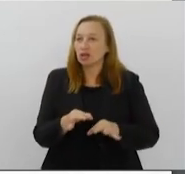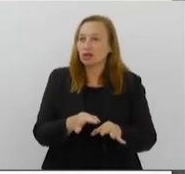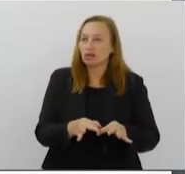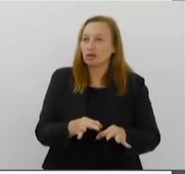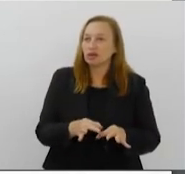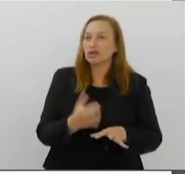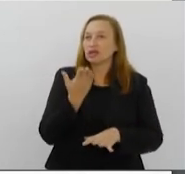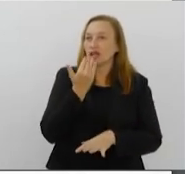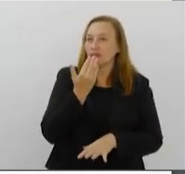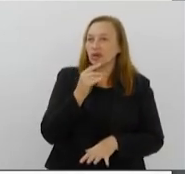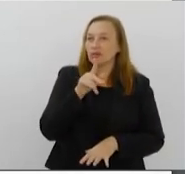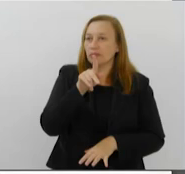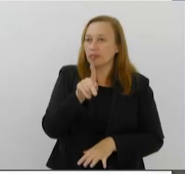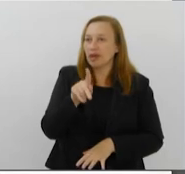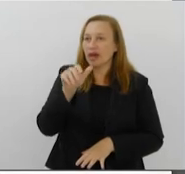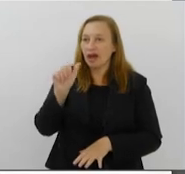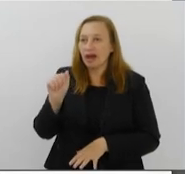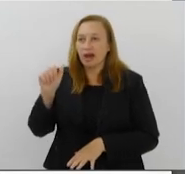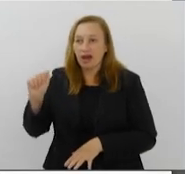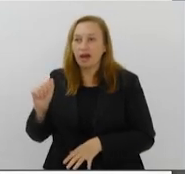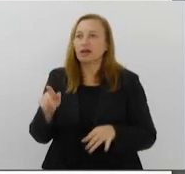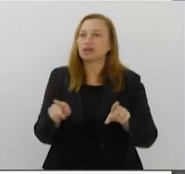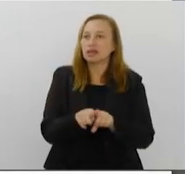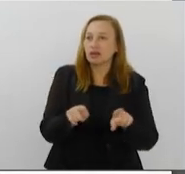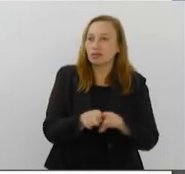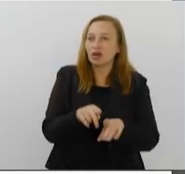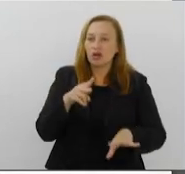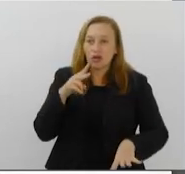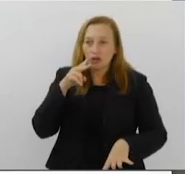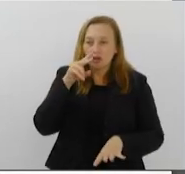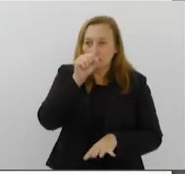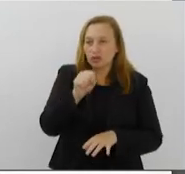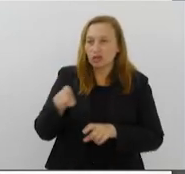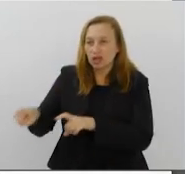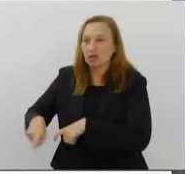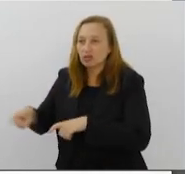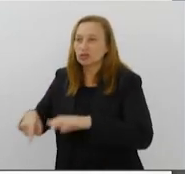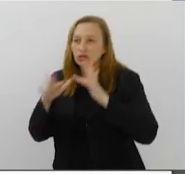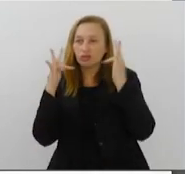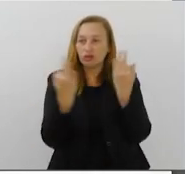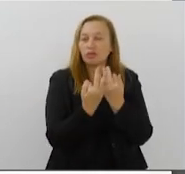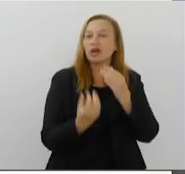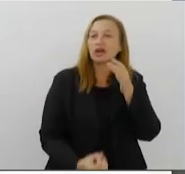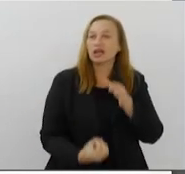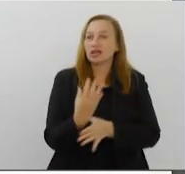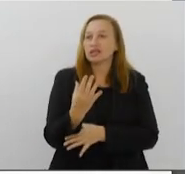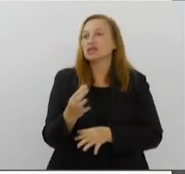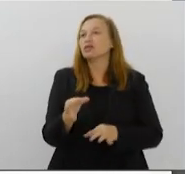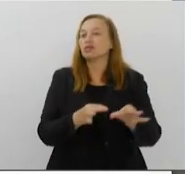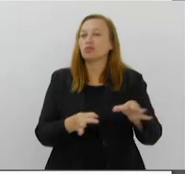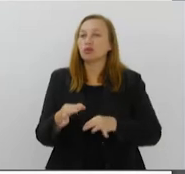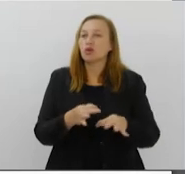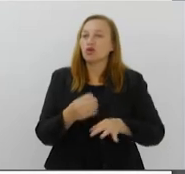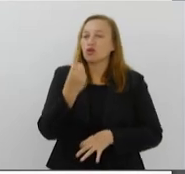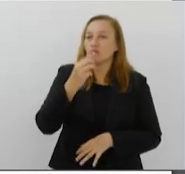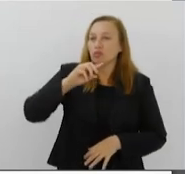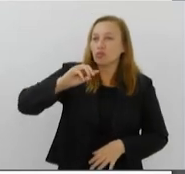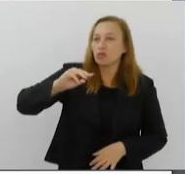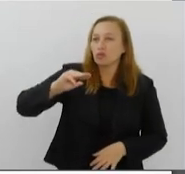PAA, o Programa Nacional de Fortalecimento da Agricultura Familiar, a criação do programa 1 milhão de